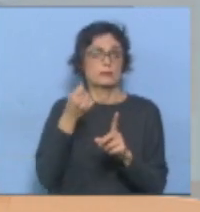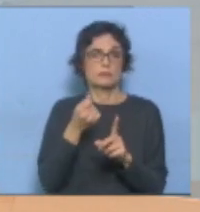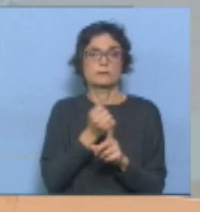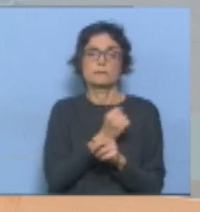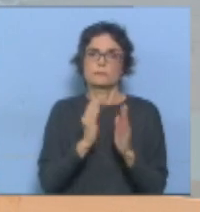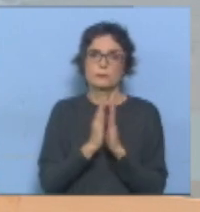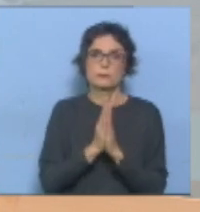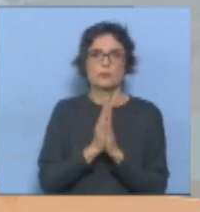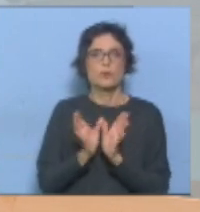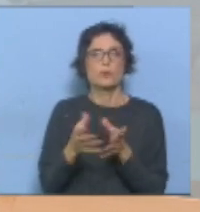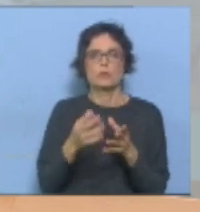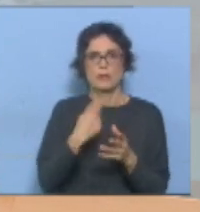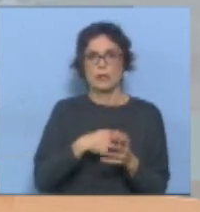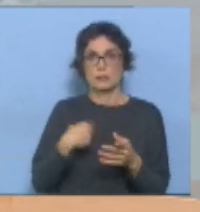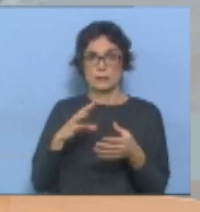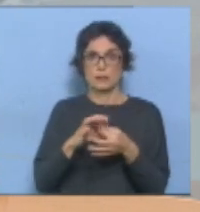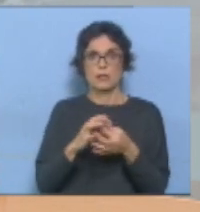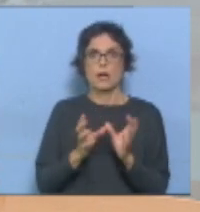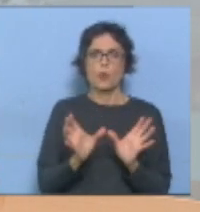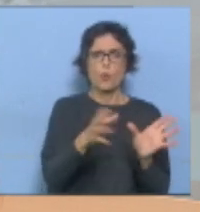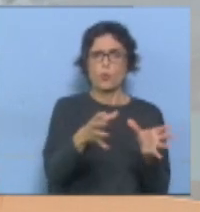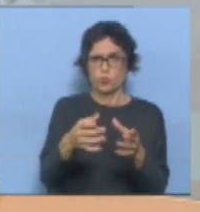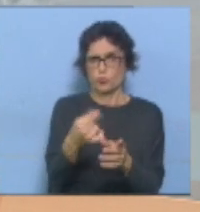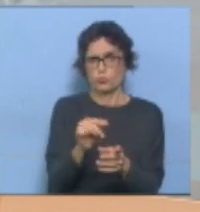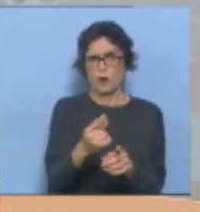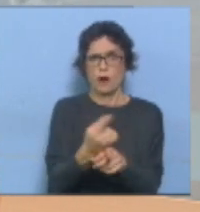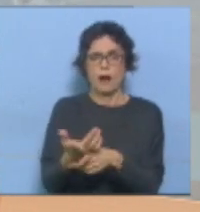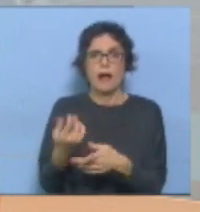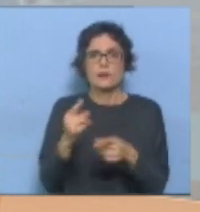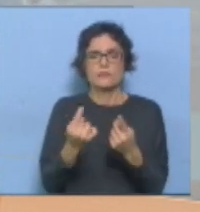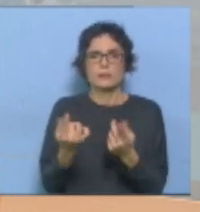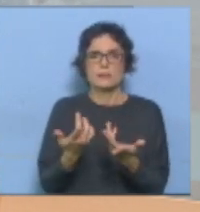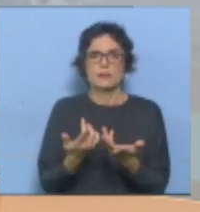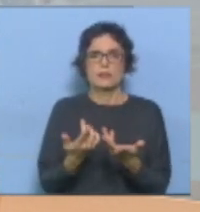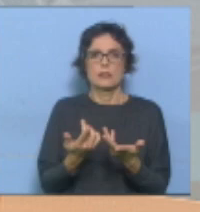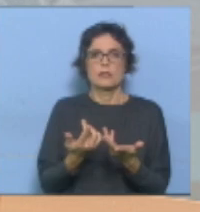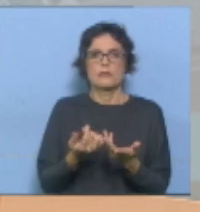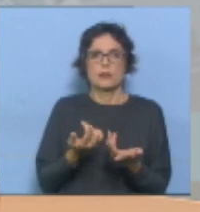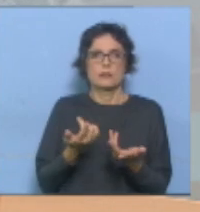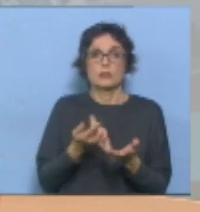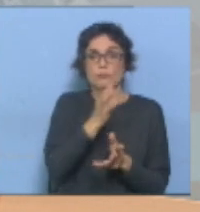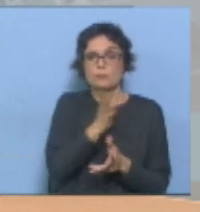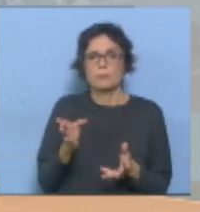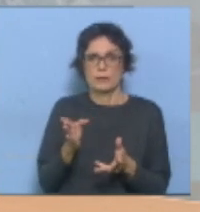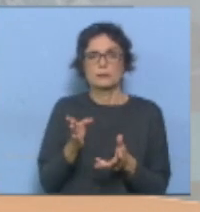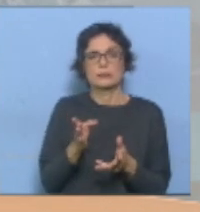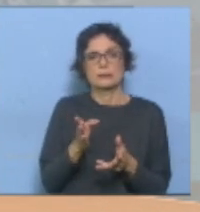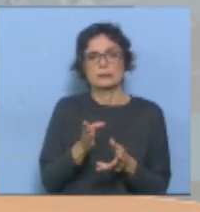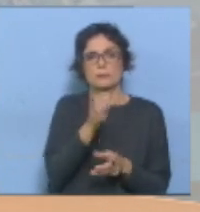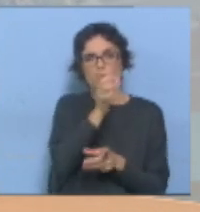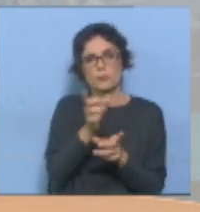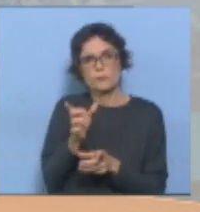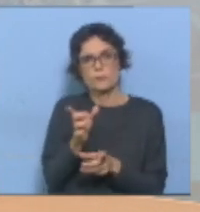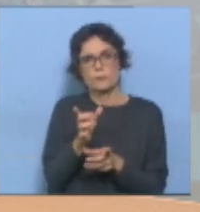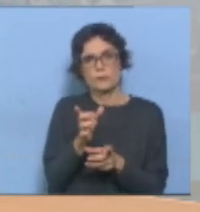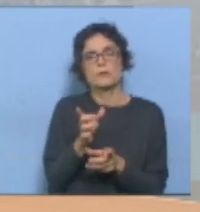grupos que enfim, muitas vezes podem estar cheios já de um horário, de uma rotina com as mesmas pessoas, mas com diferente se